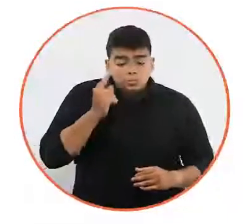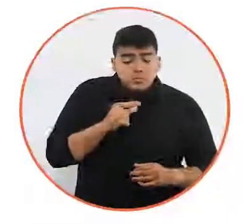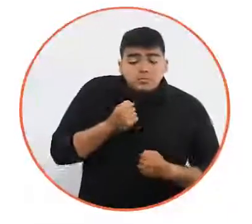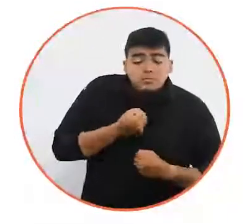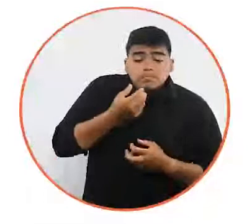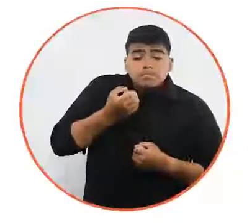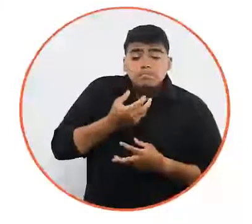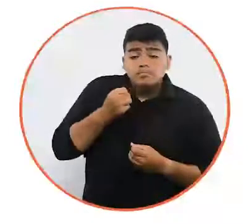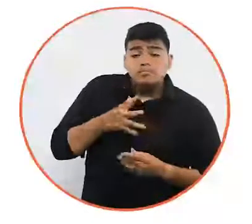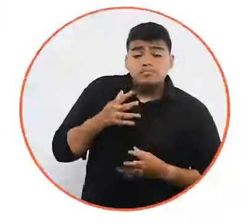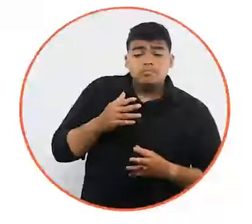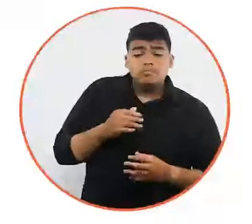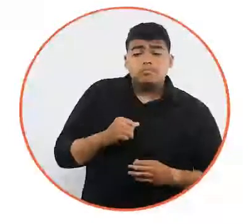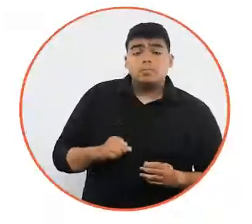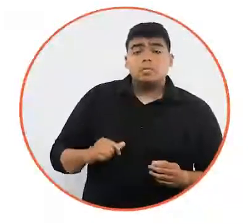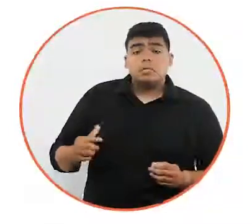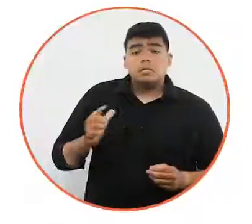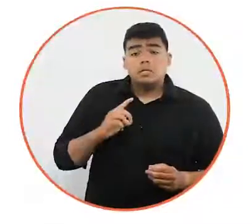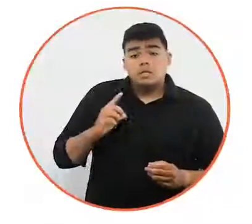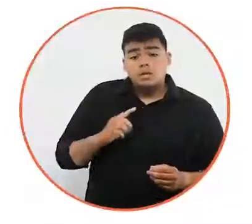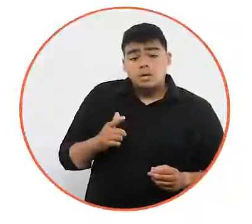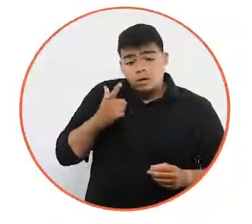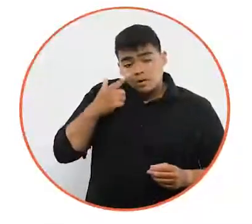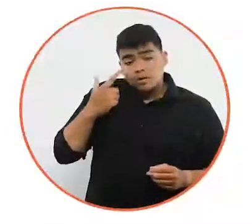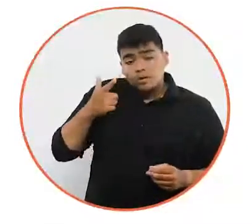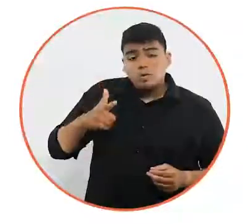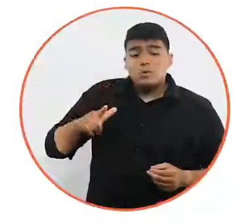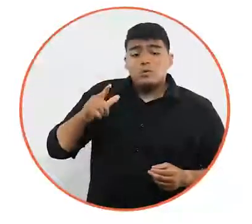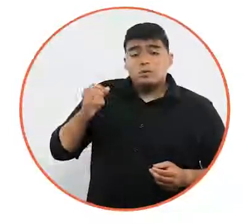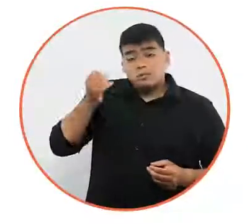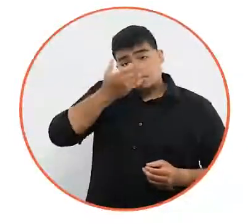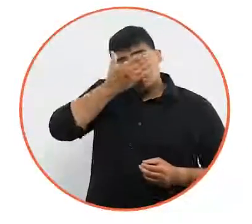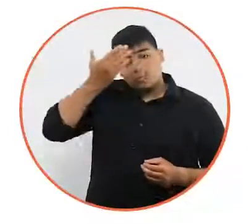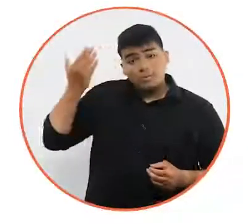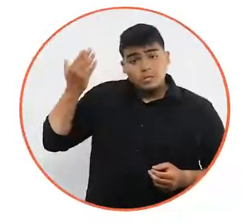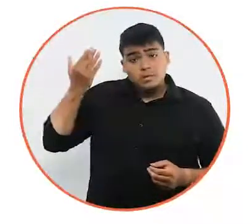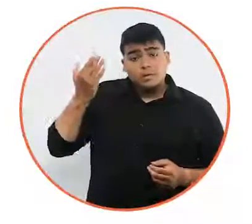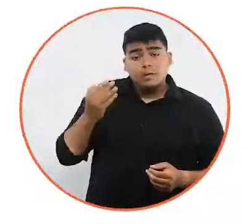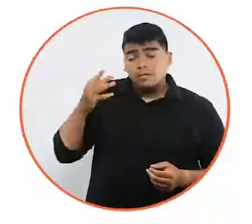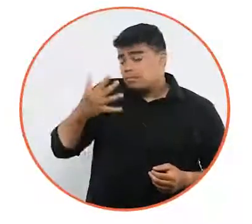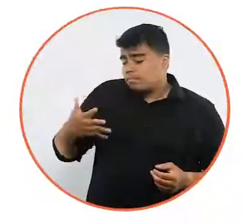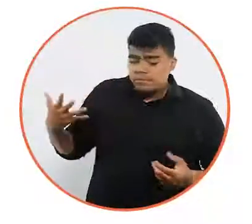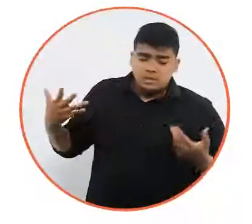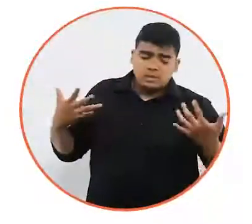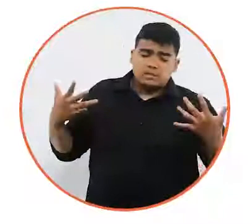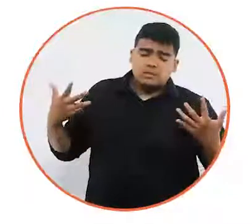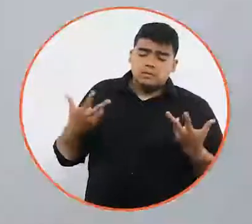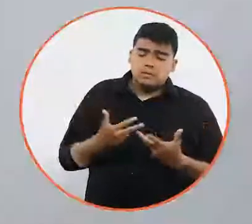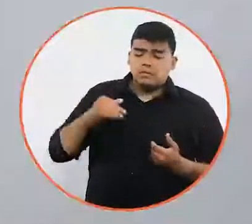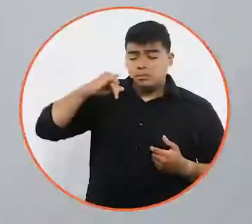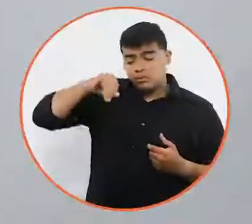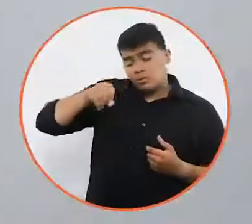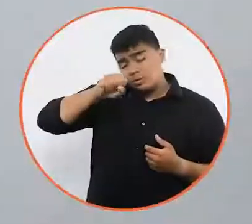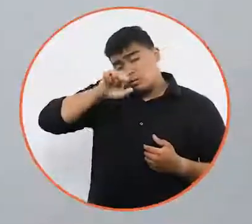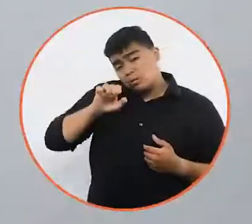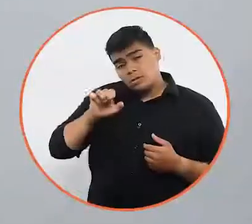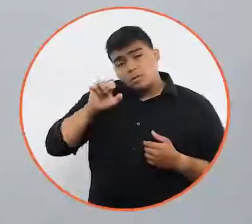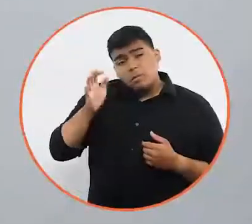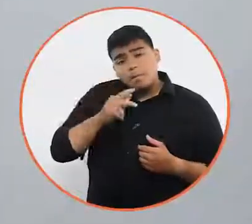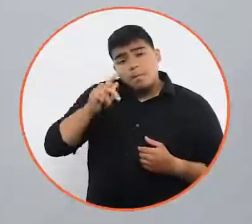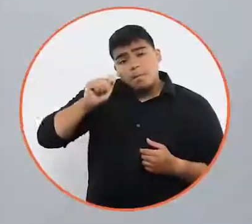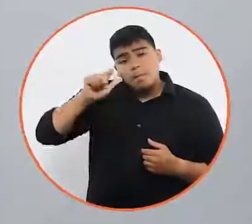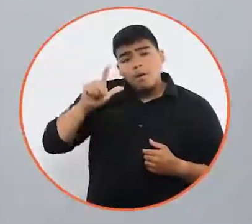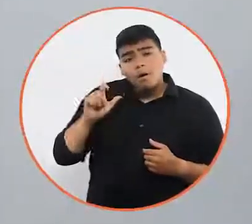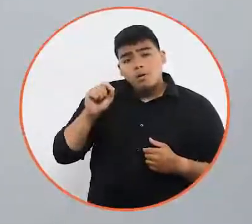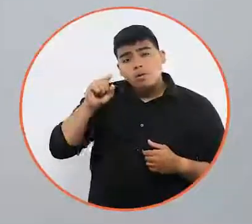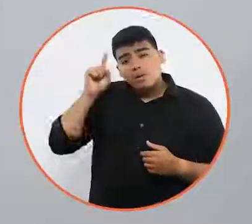ali na poesia, ok? Olha só, temos aqui um poema belíssimo, né, de José Paulo Paes. José Paulo Paes é um